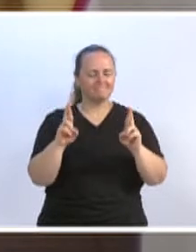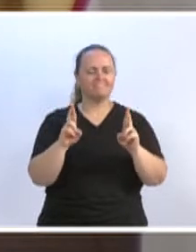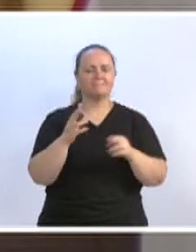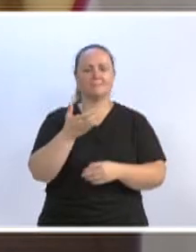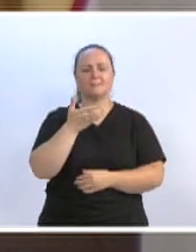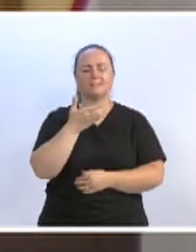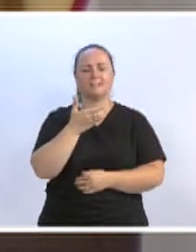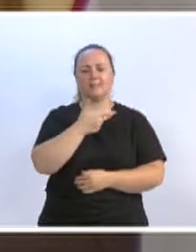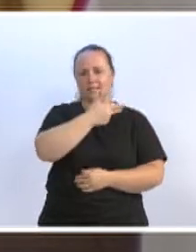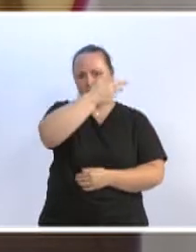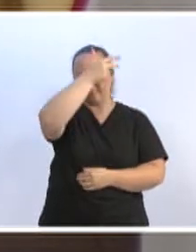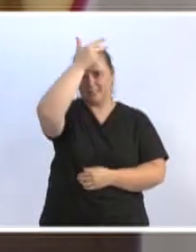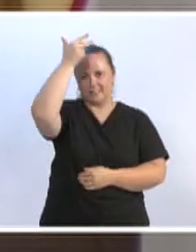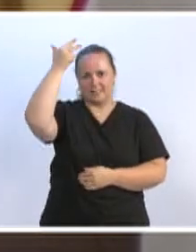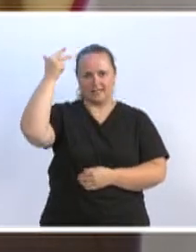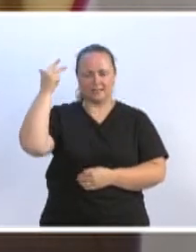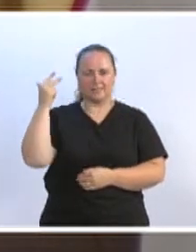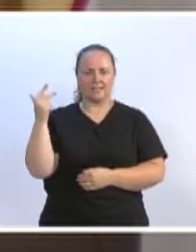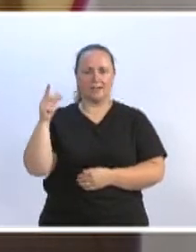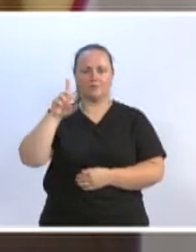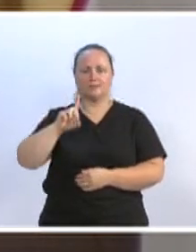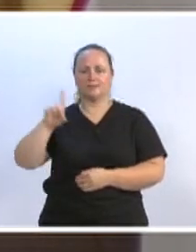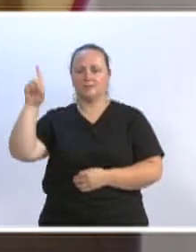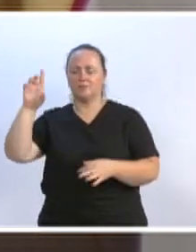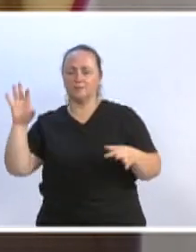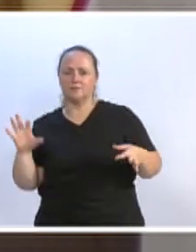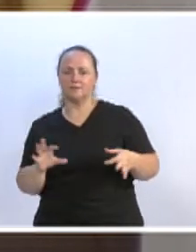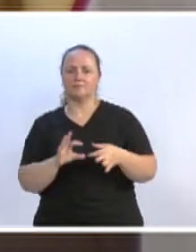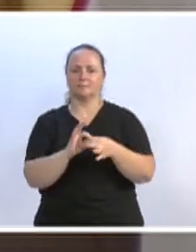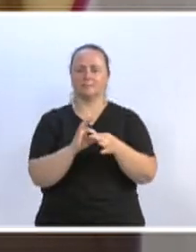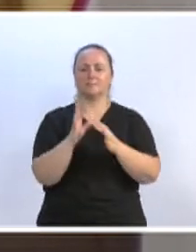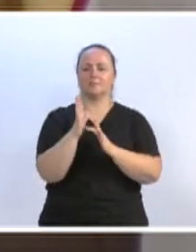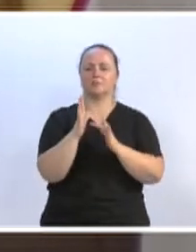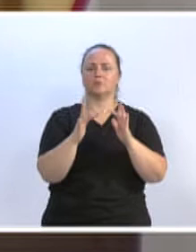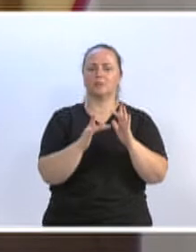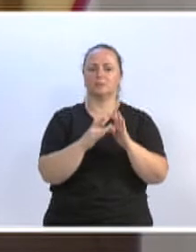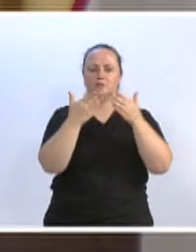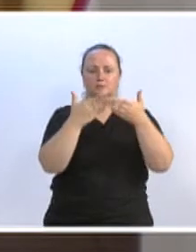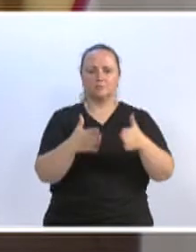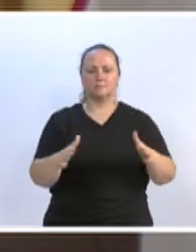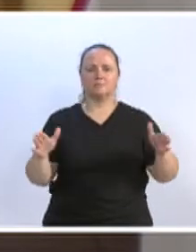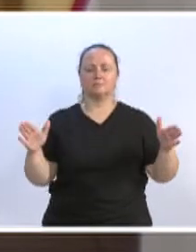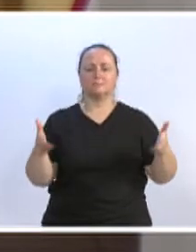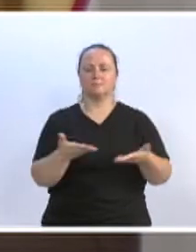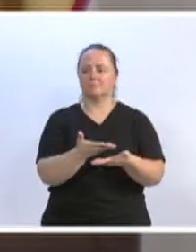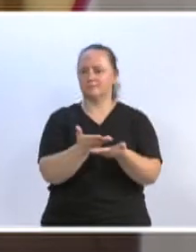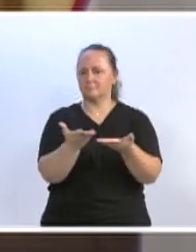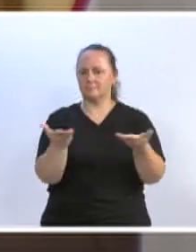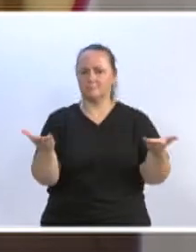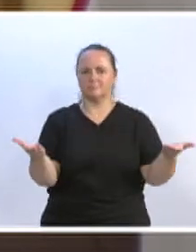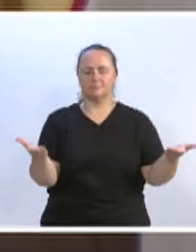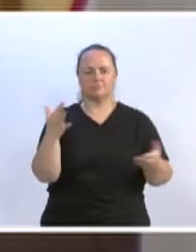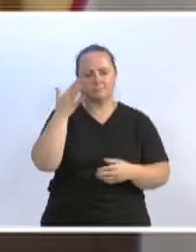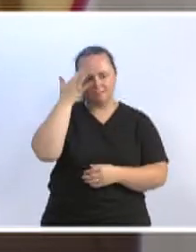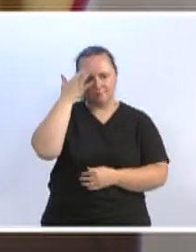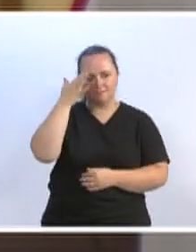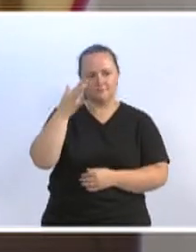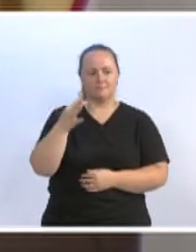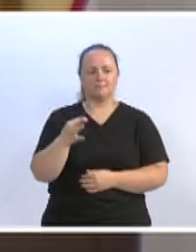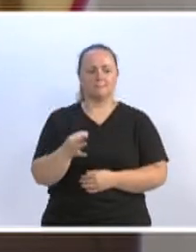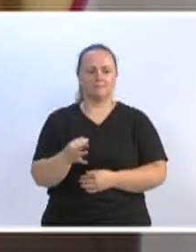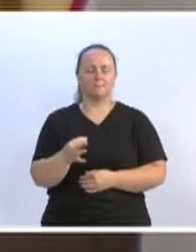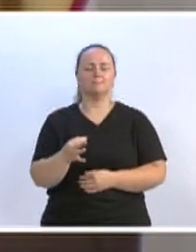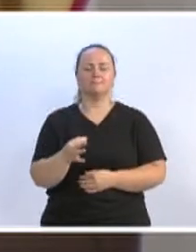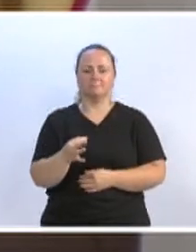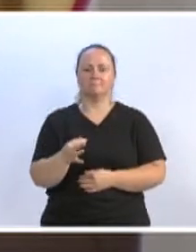Deus encarnado na pessoa de Jesus, no Deus menino, abra para nós o coração da compreensão. Deus, eis